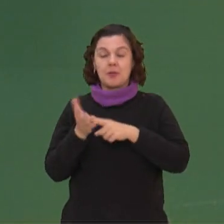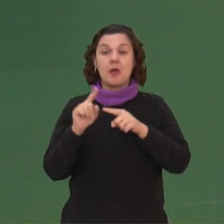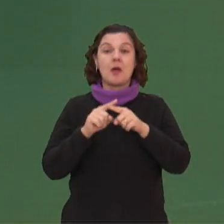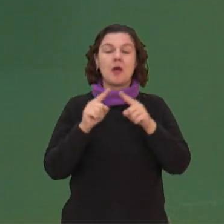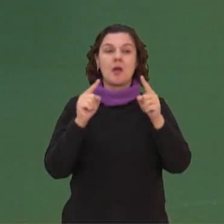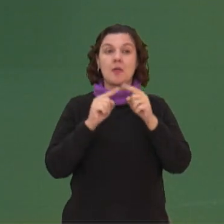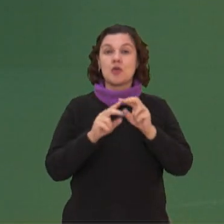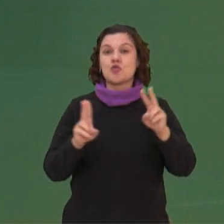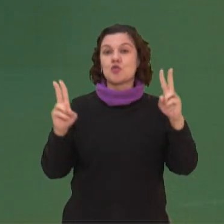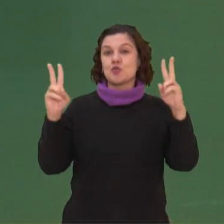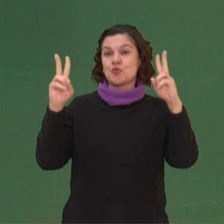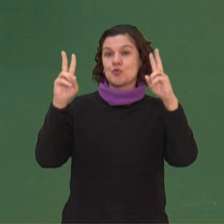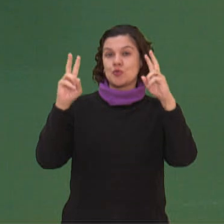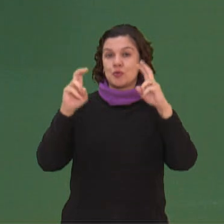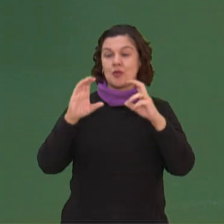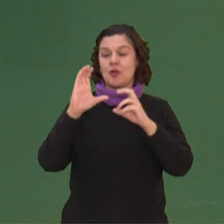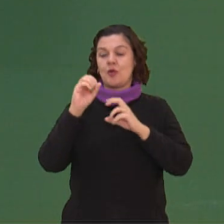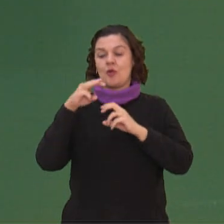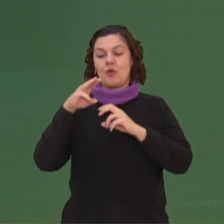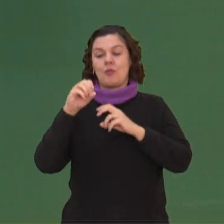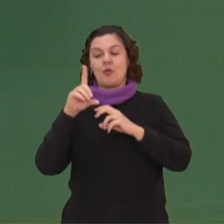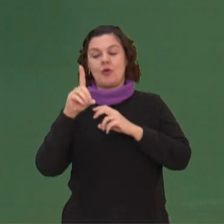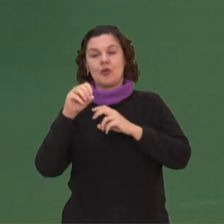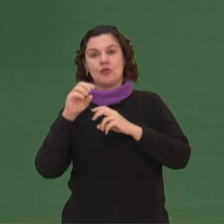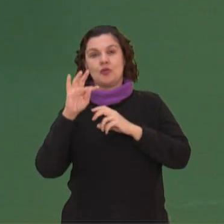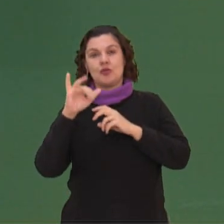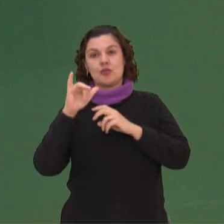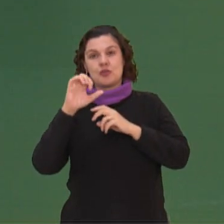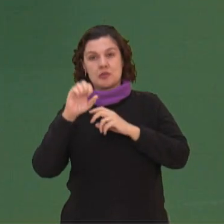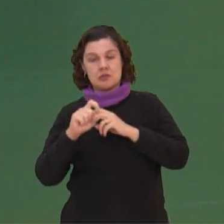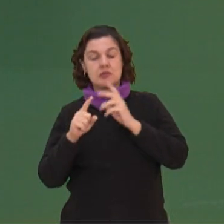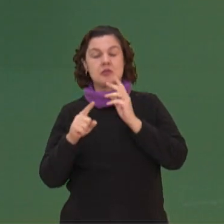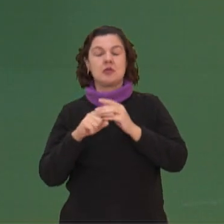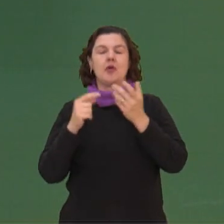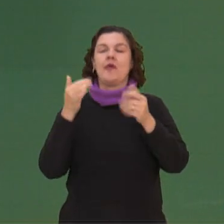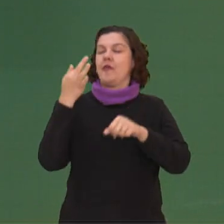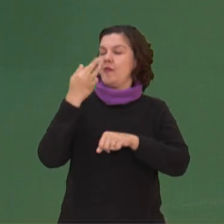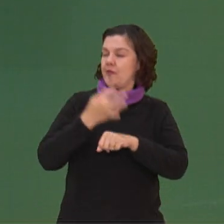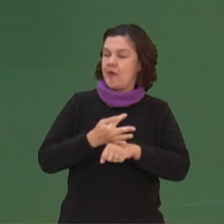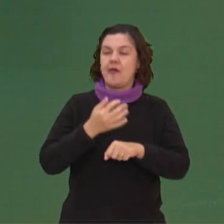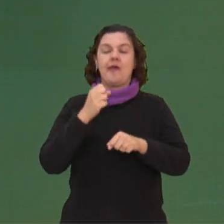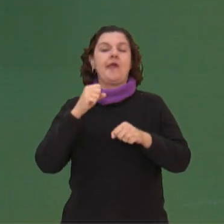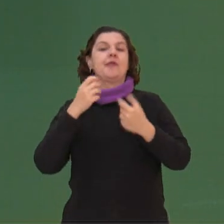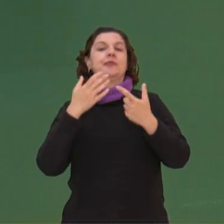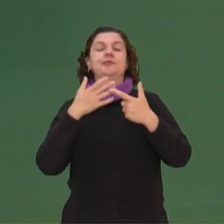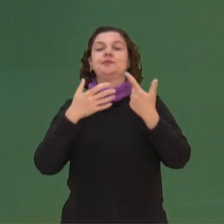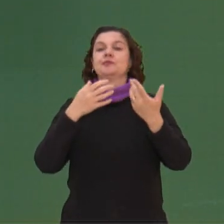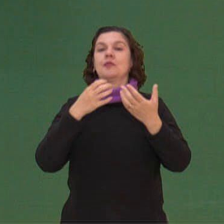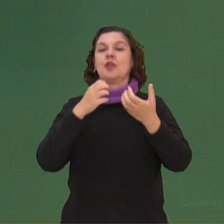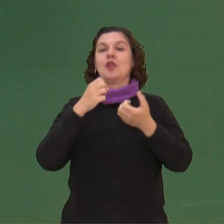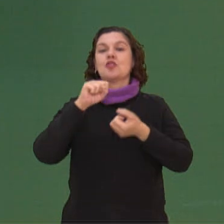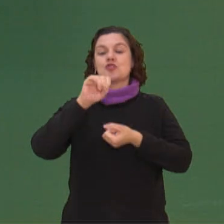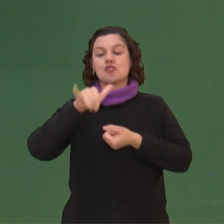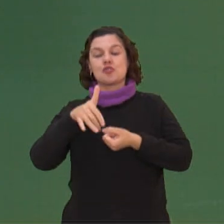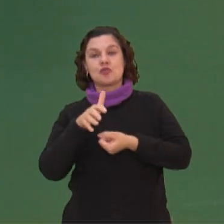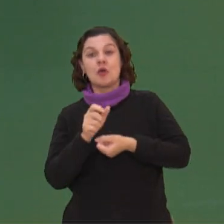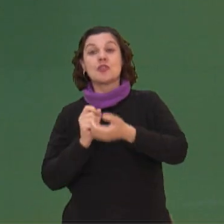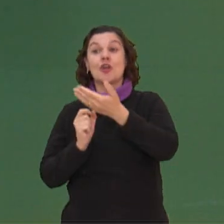o termo. Produtos inacabados são commodities, como minério de ferro, soja e assim por diante. E compramos